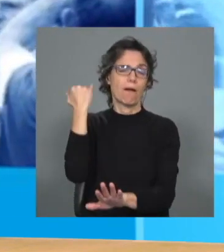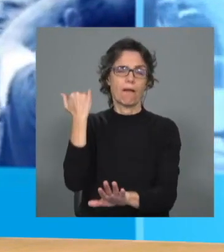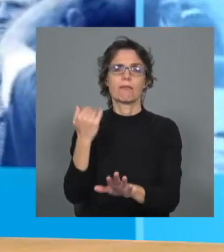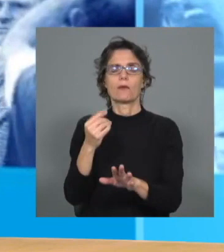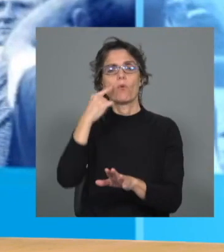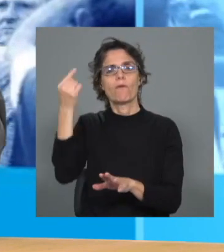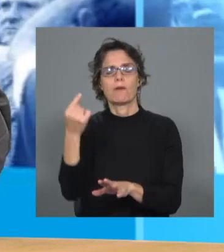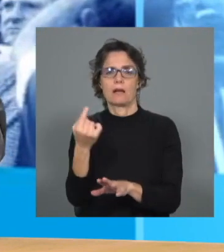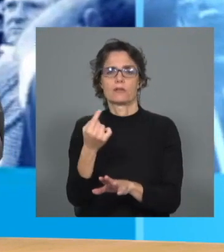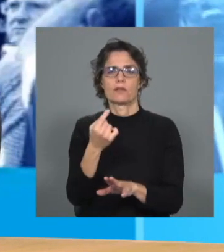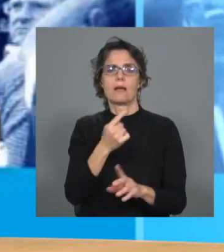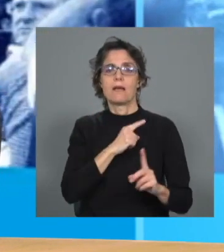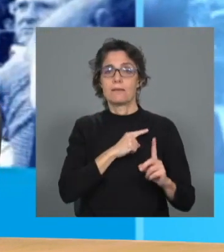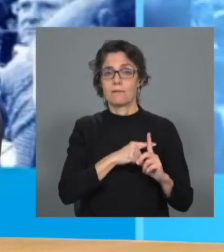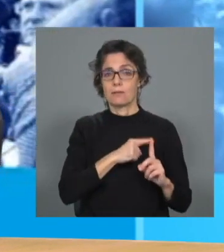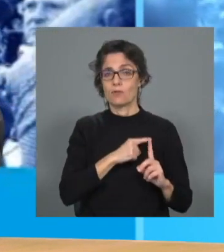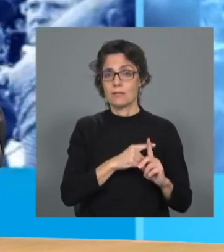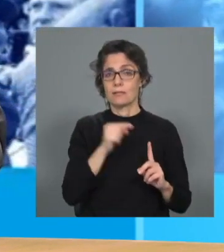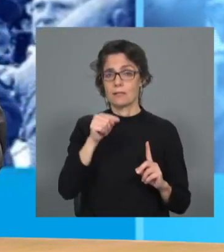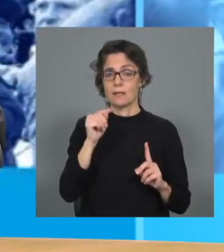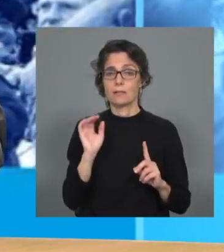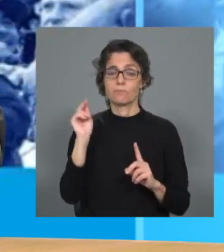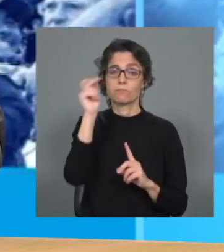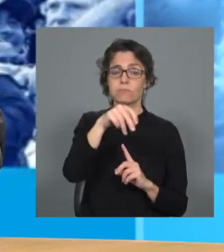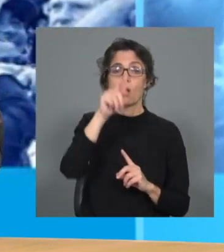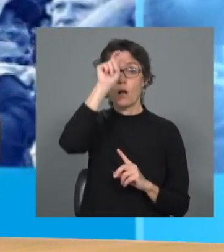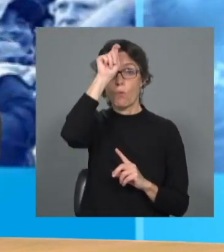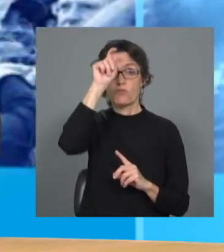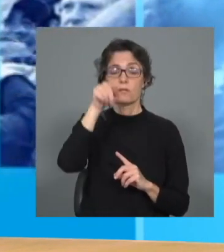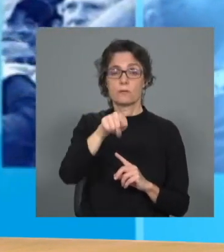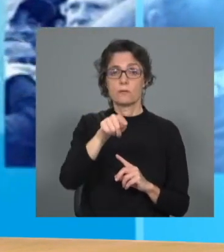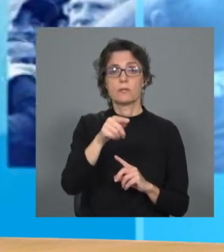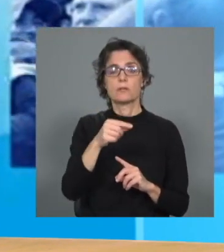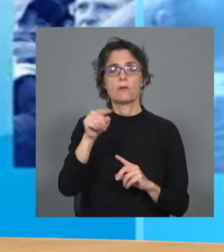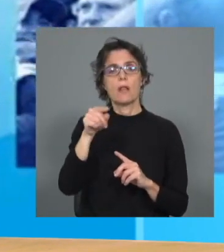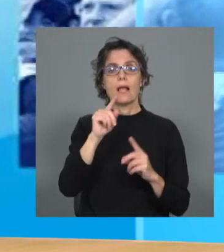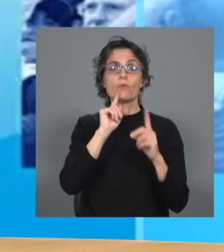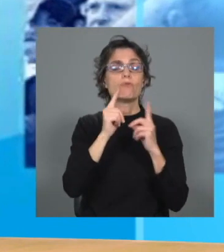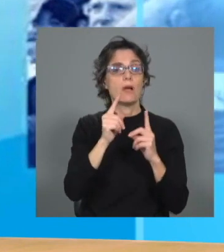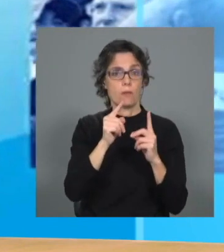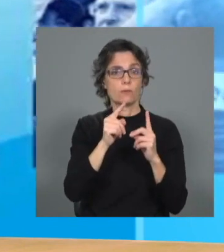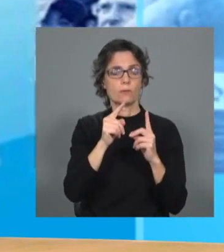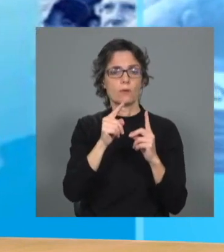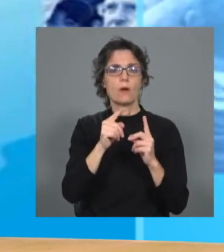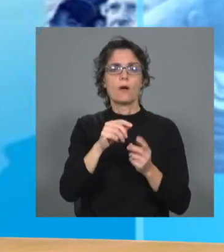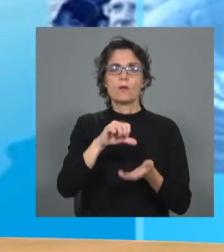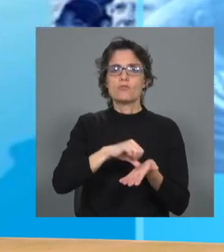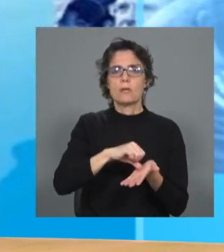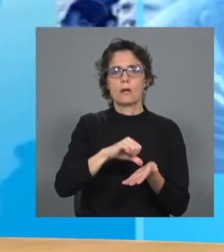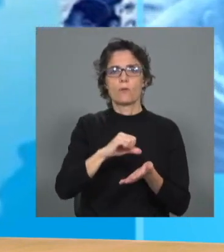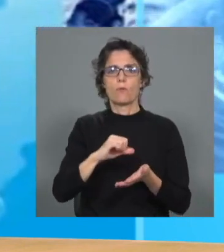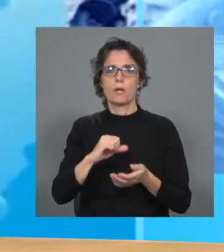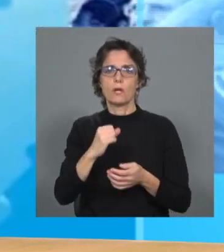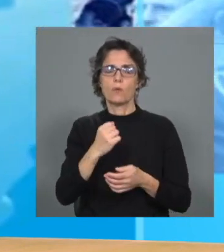Egito, que é uma referência para este diálogo entre o Islão e os cristãos, do ponto de vista cristão. O Papa chamou a atenção